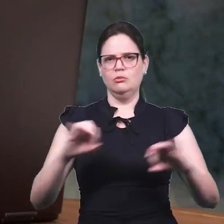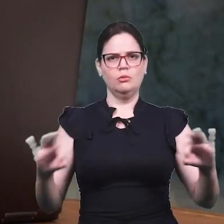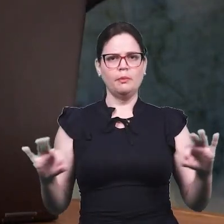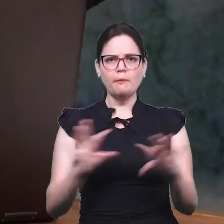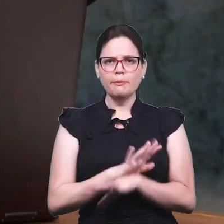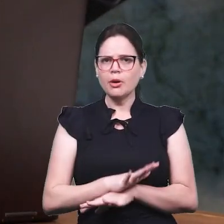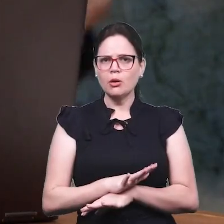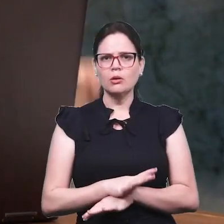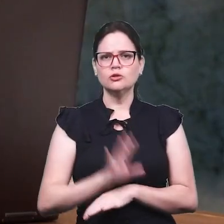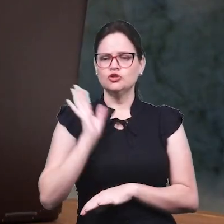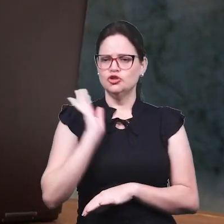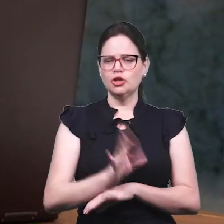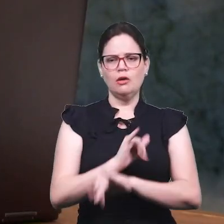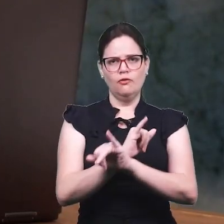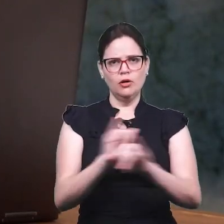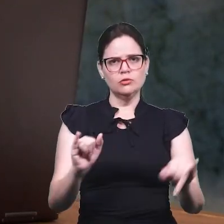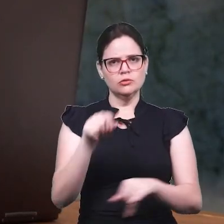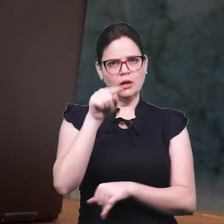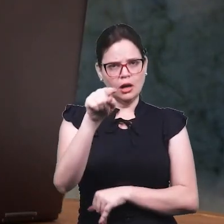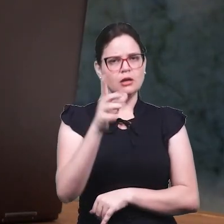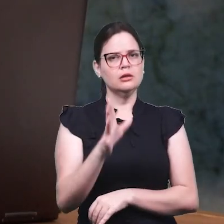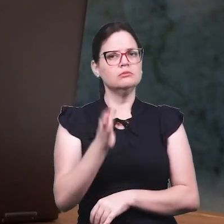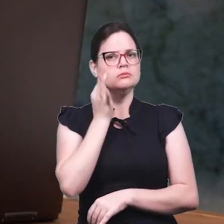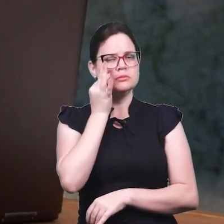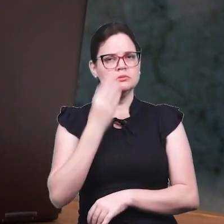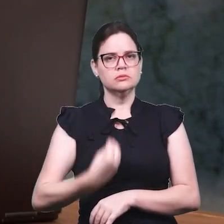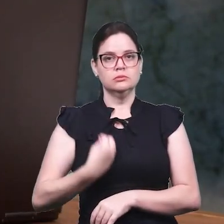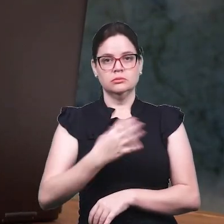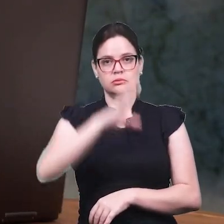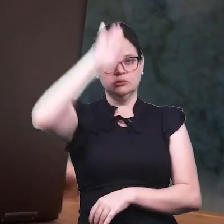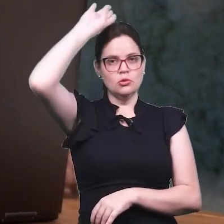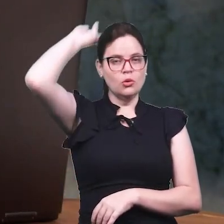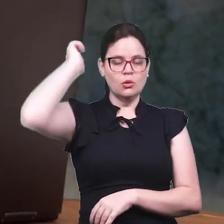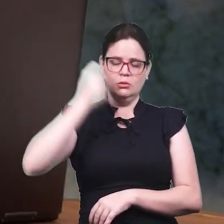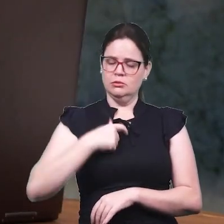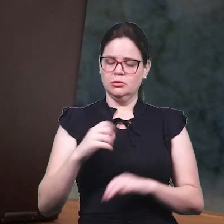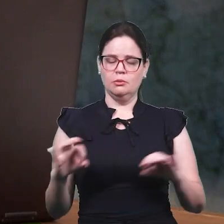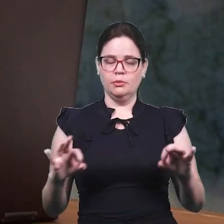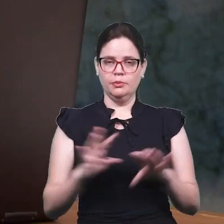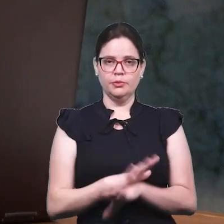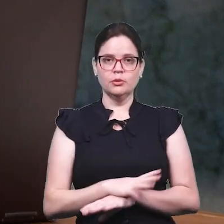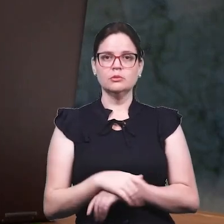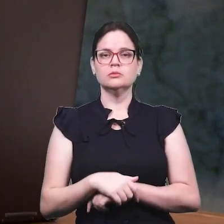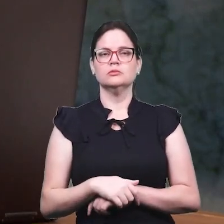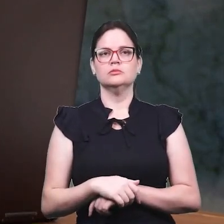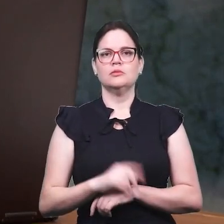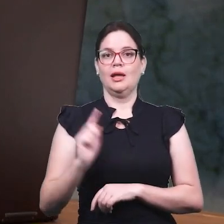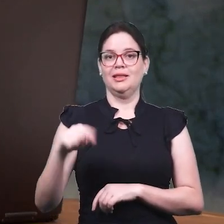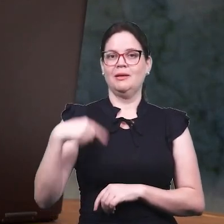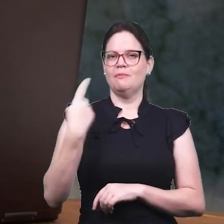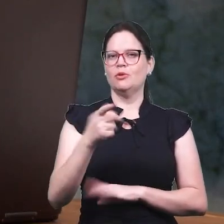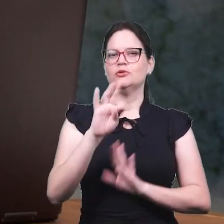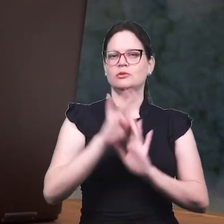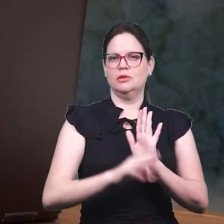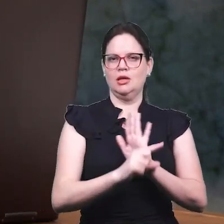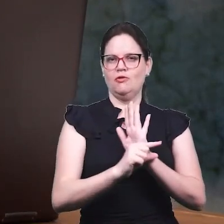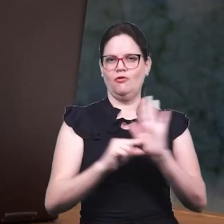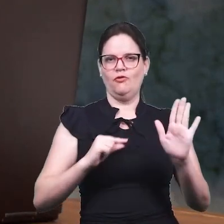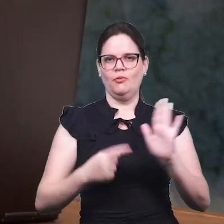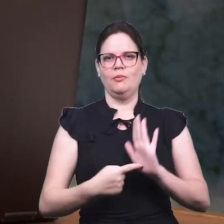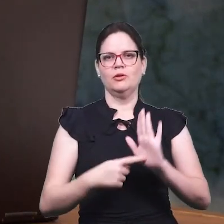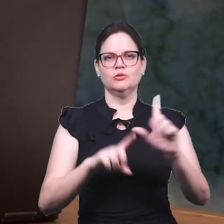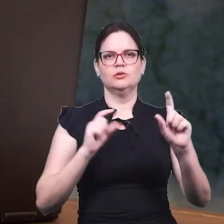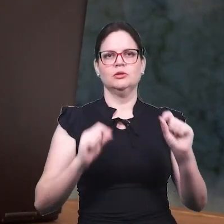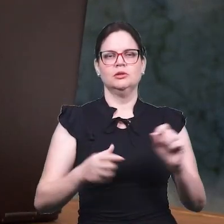Estou pronto para anunciar o Evangelho. E, em seguida,